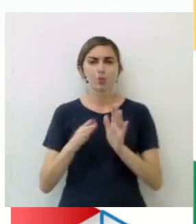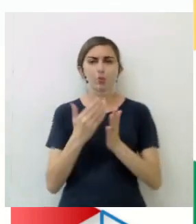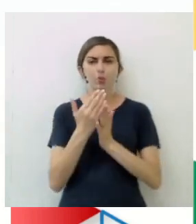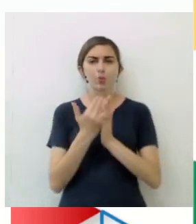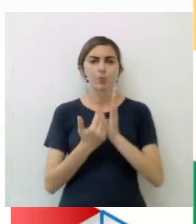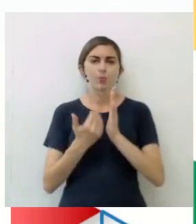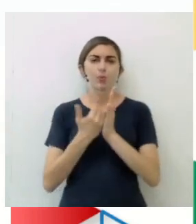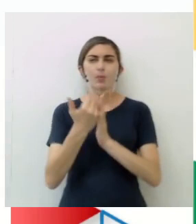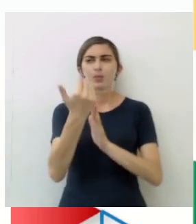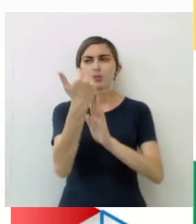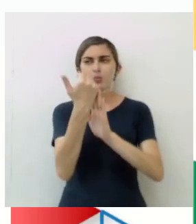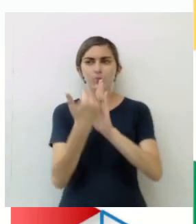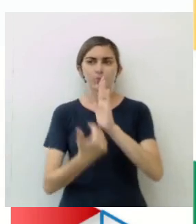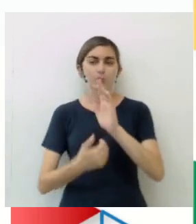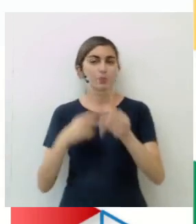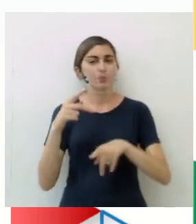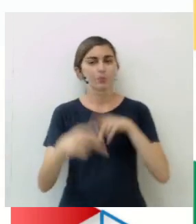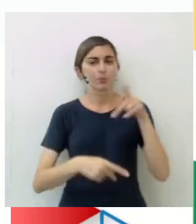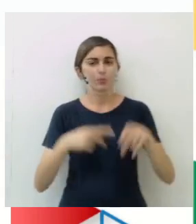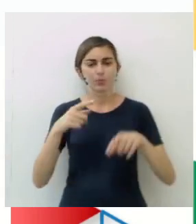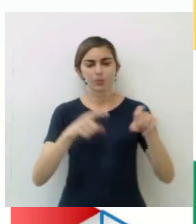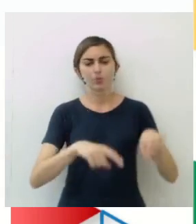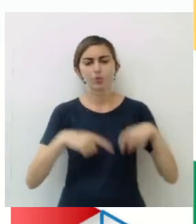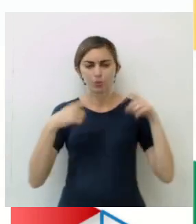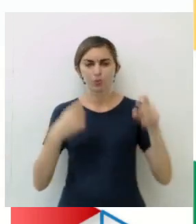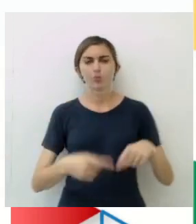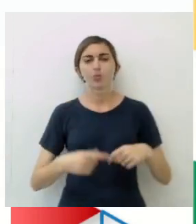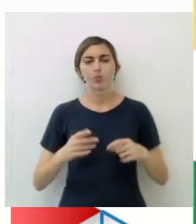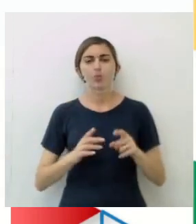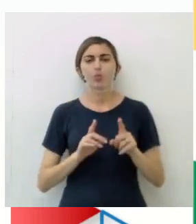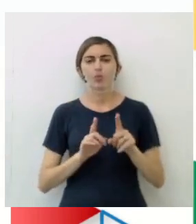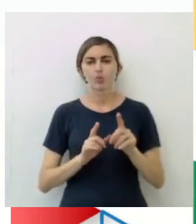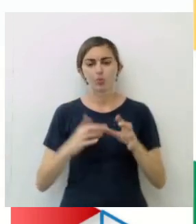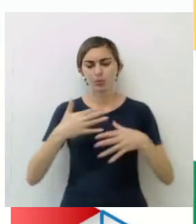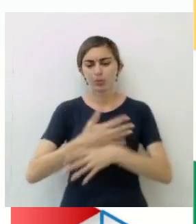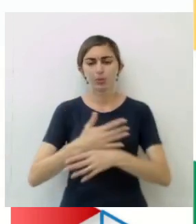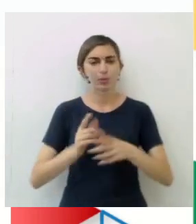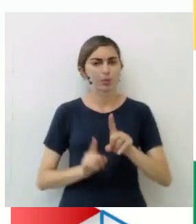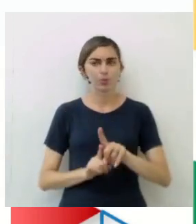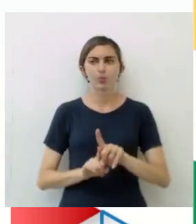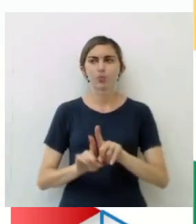decair. Isso na população rural. Na população urbana a gente tem uma